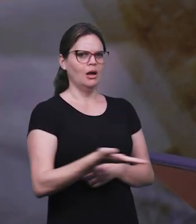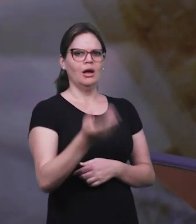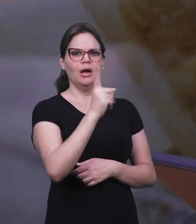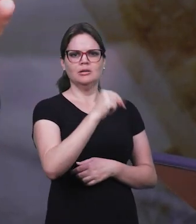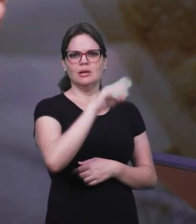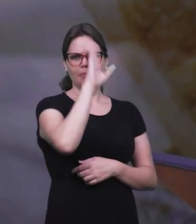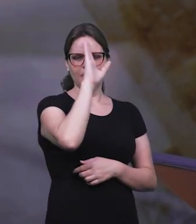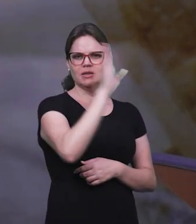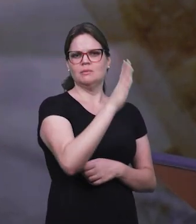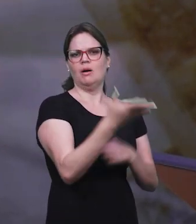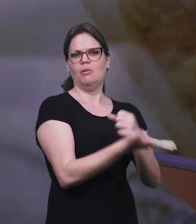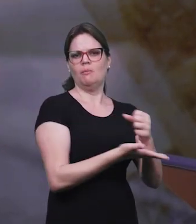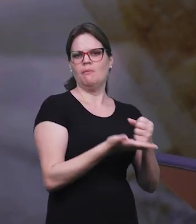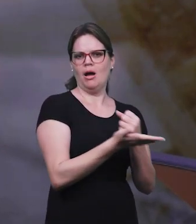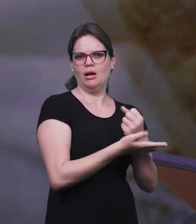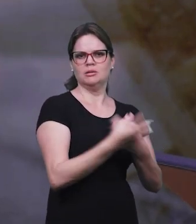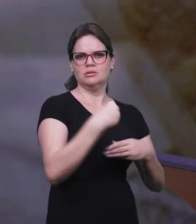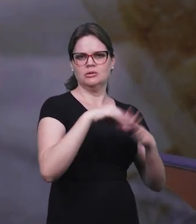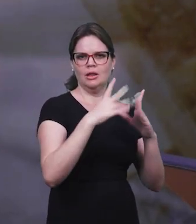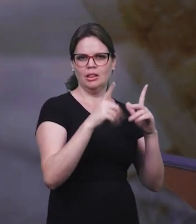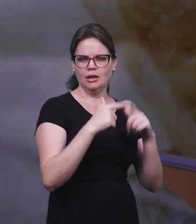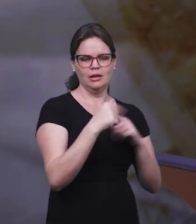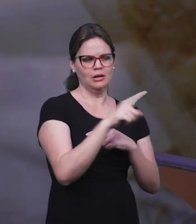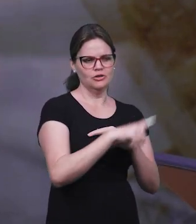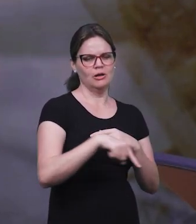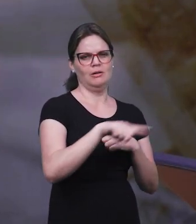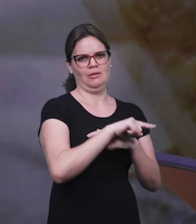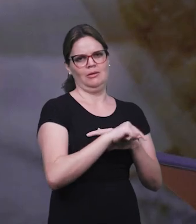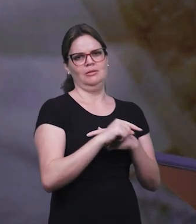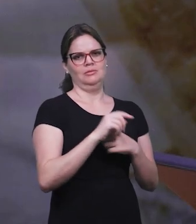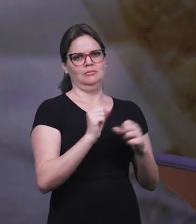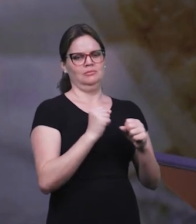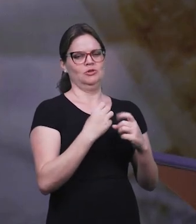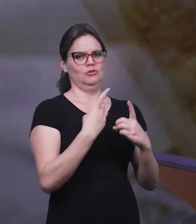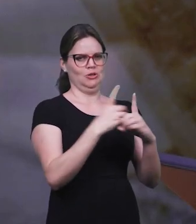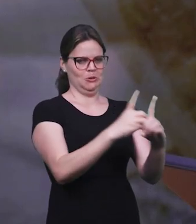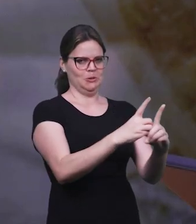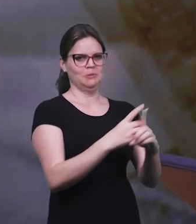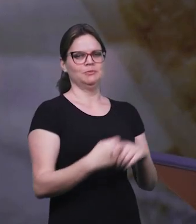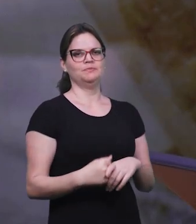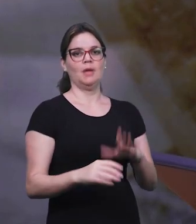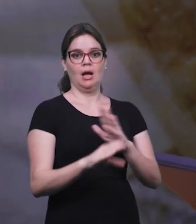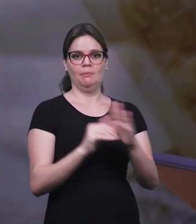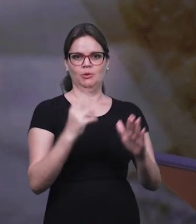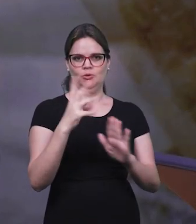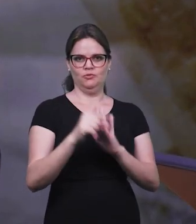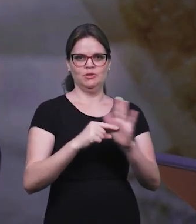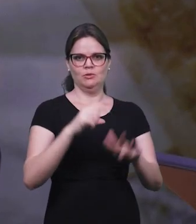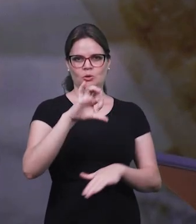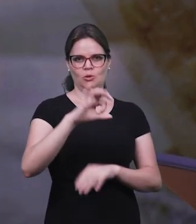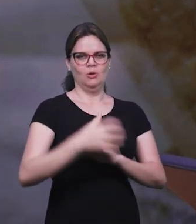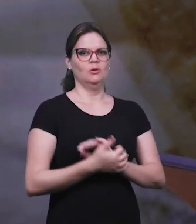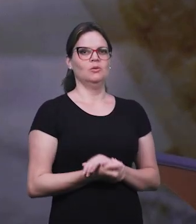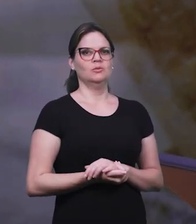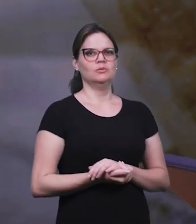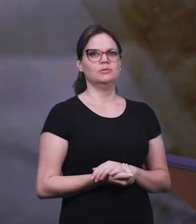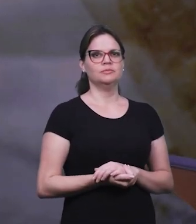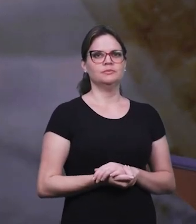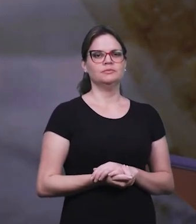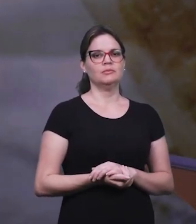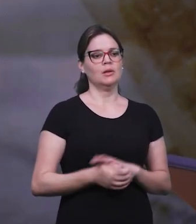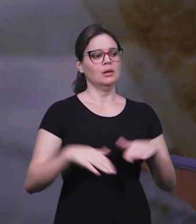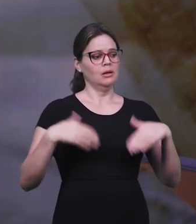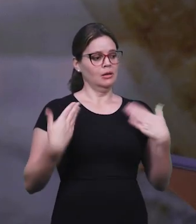como colunas, ele mesmo diz isso, né? Está lá no verso 9, 2:9, a